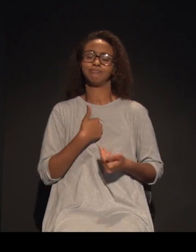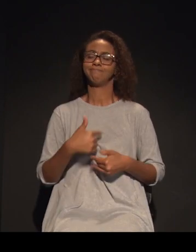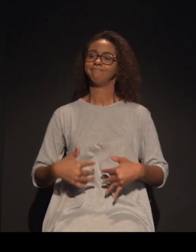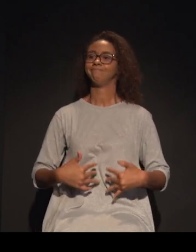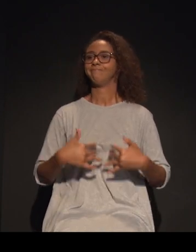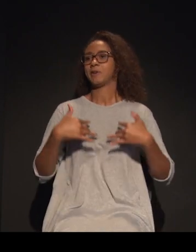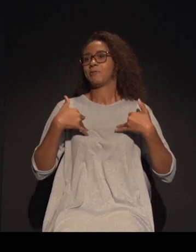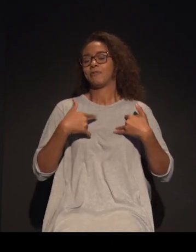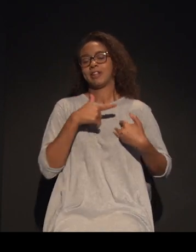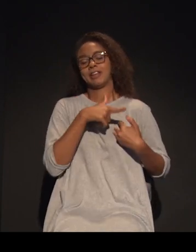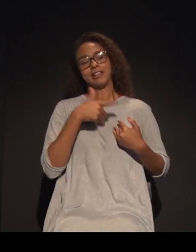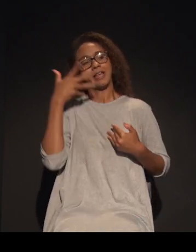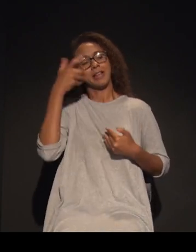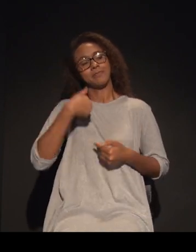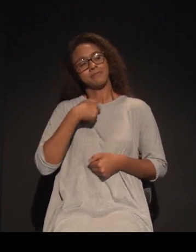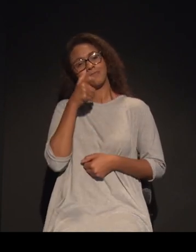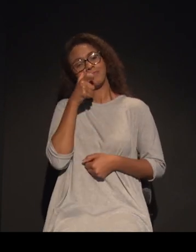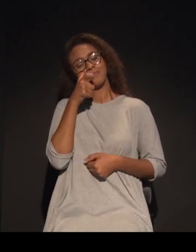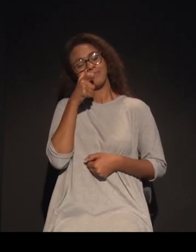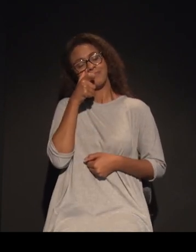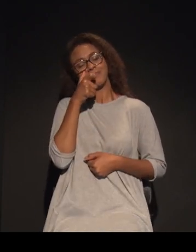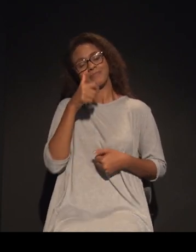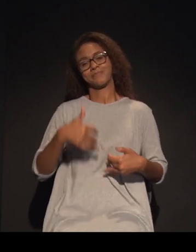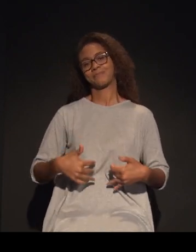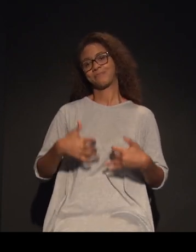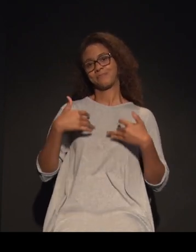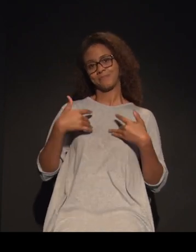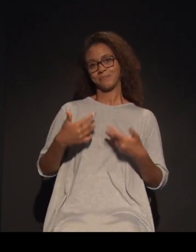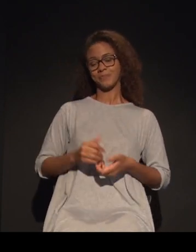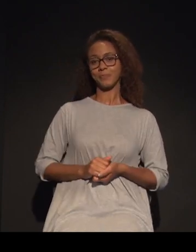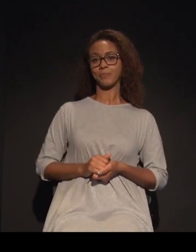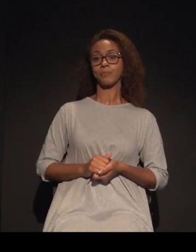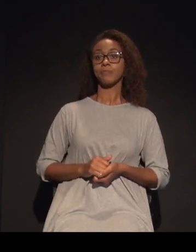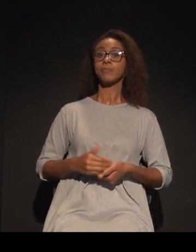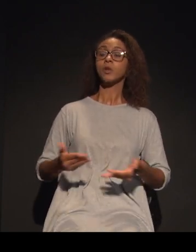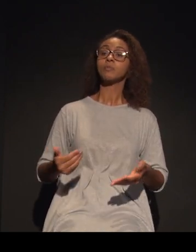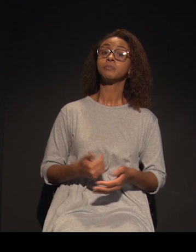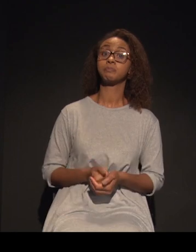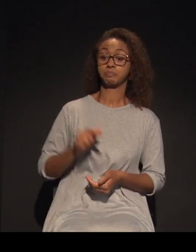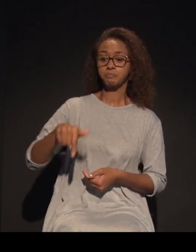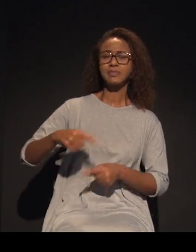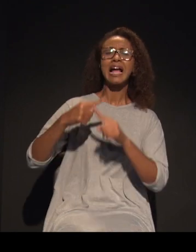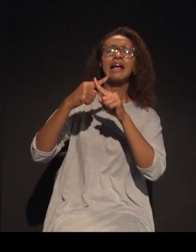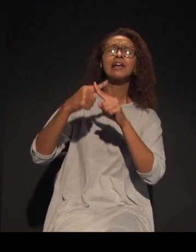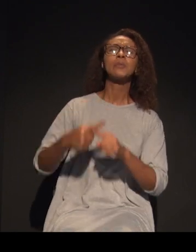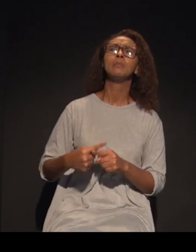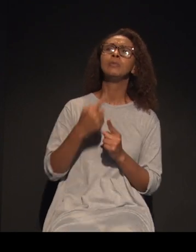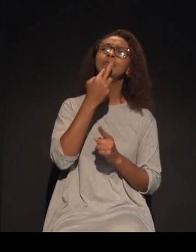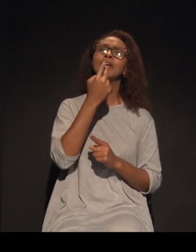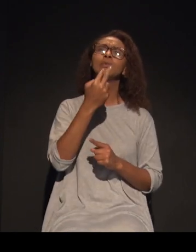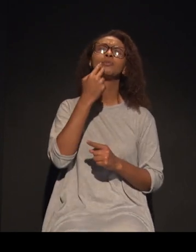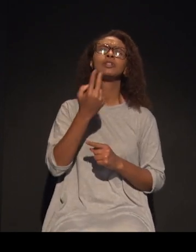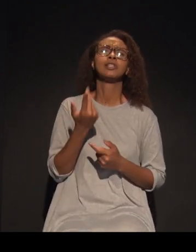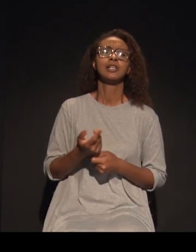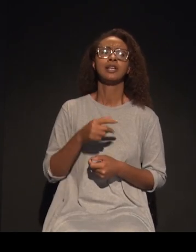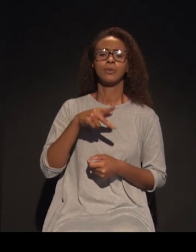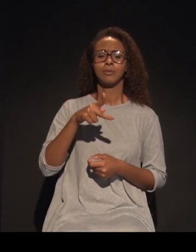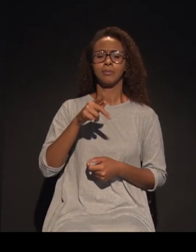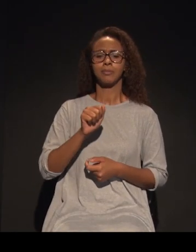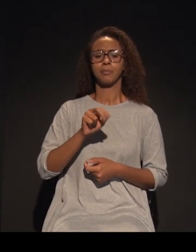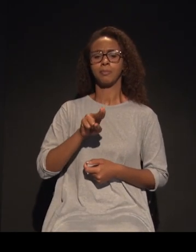de ouvir ela também então é esse campeonato da língua palmari ele